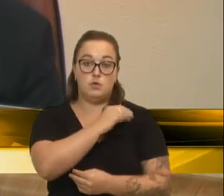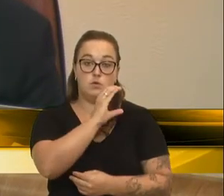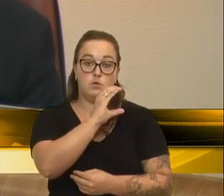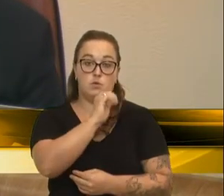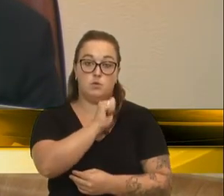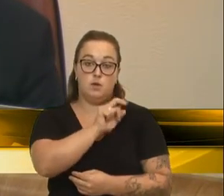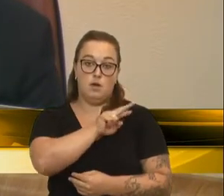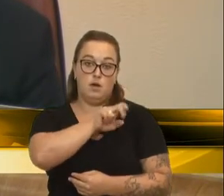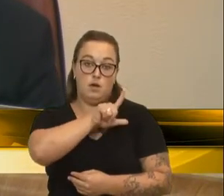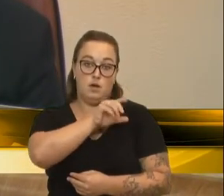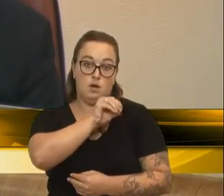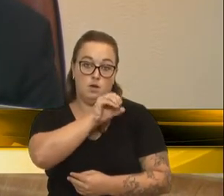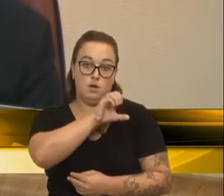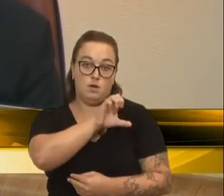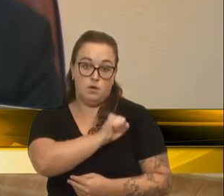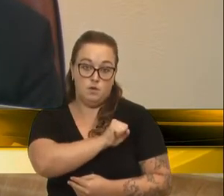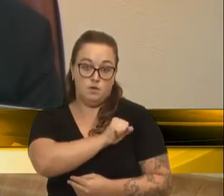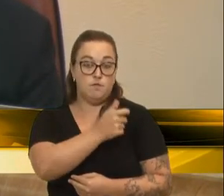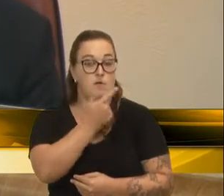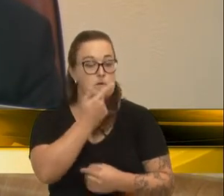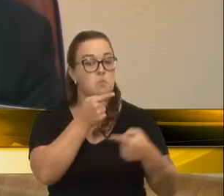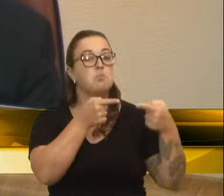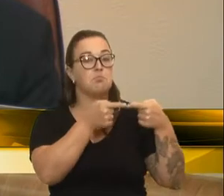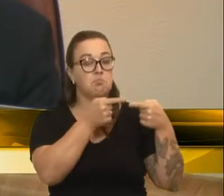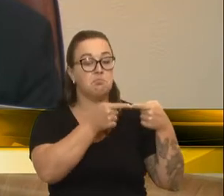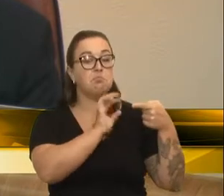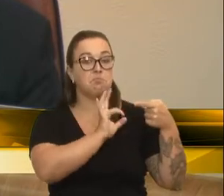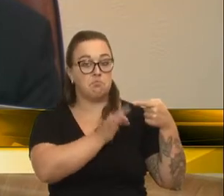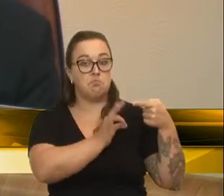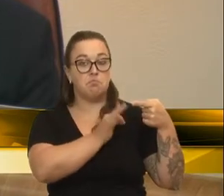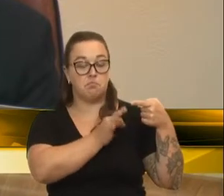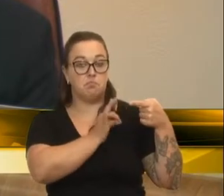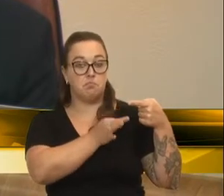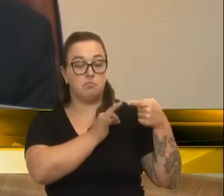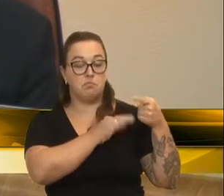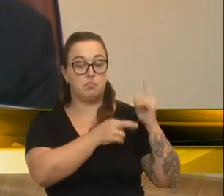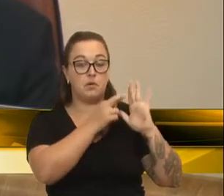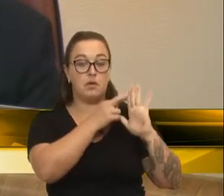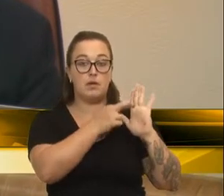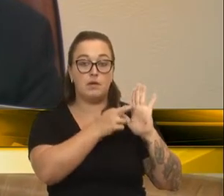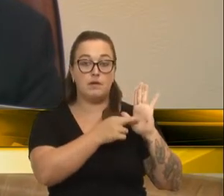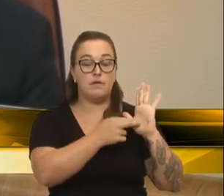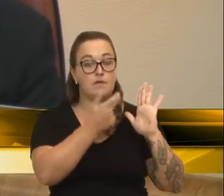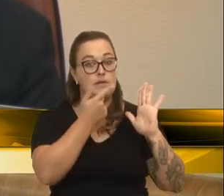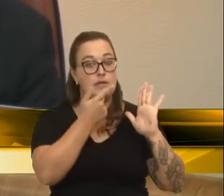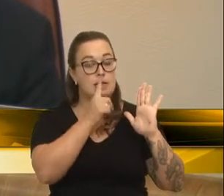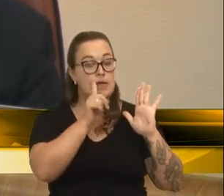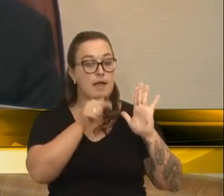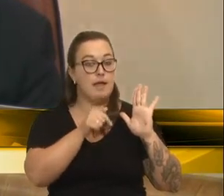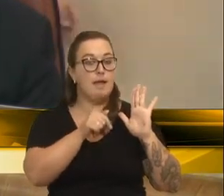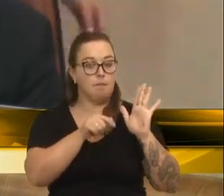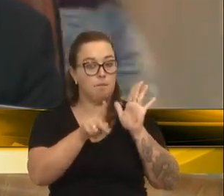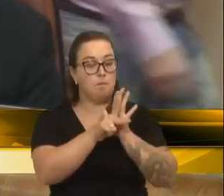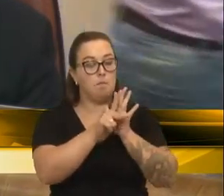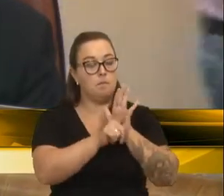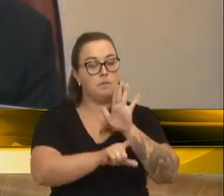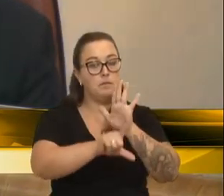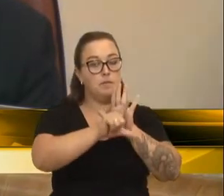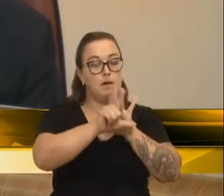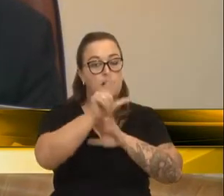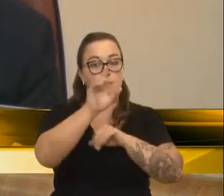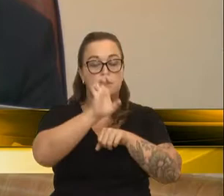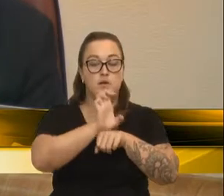no concernente à compatibilização dessa regra com uma eventual disciplina constante de lei estadual